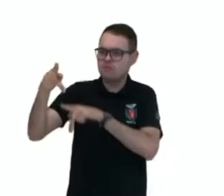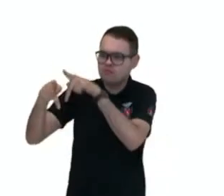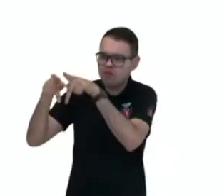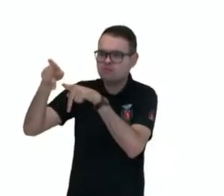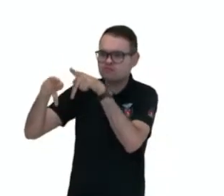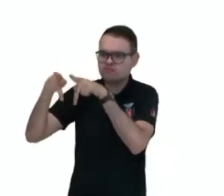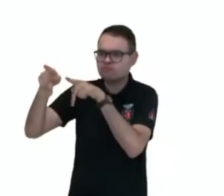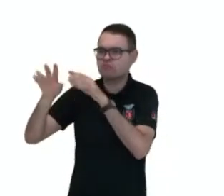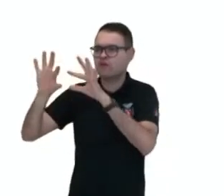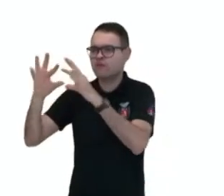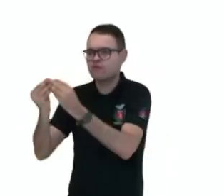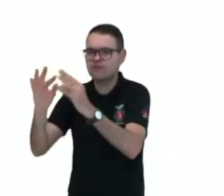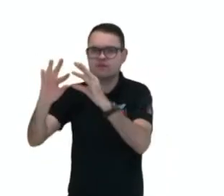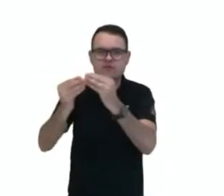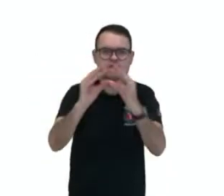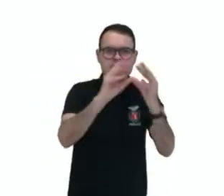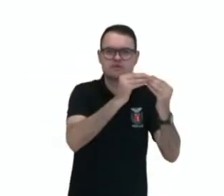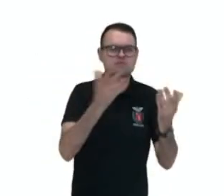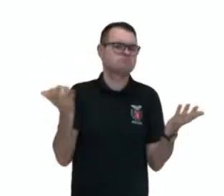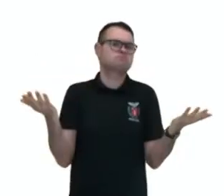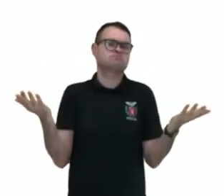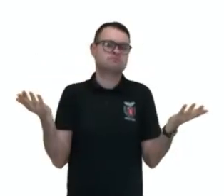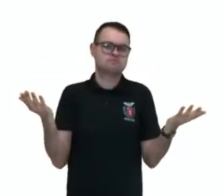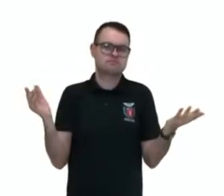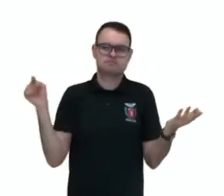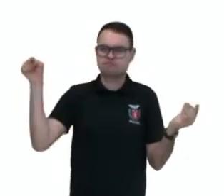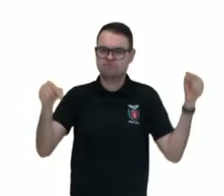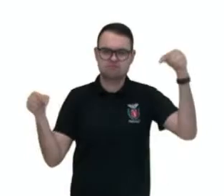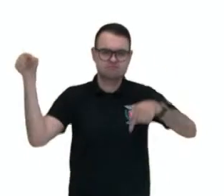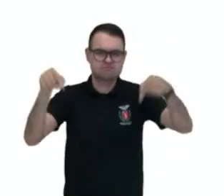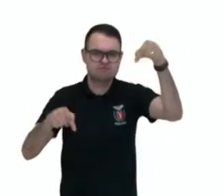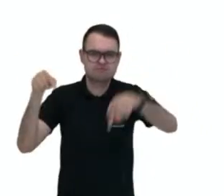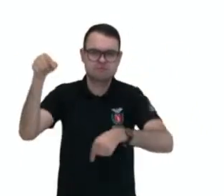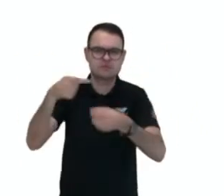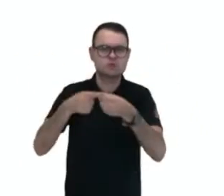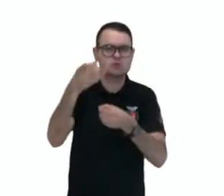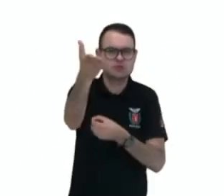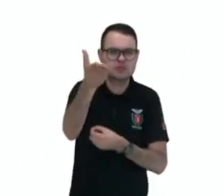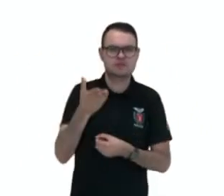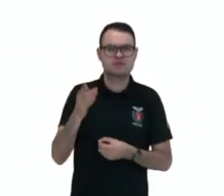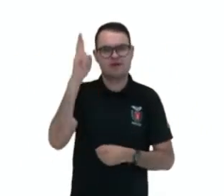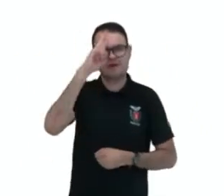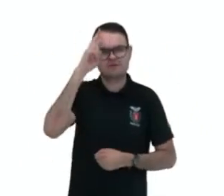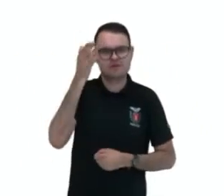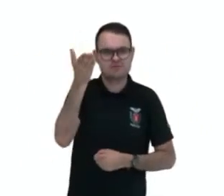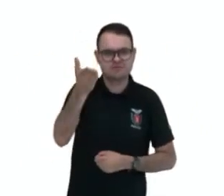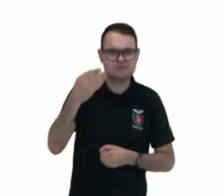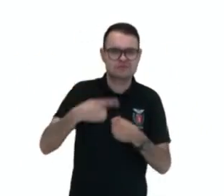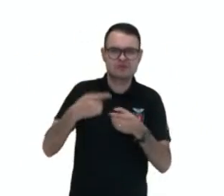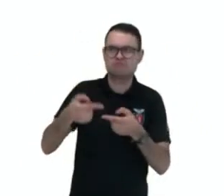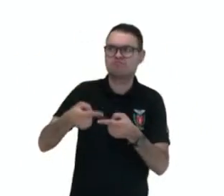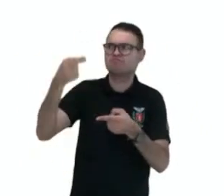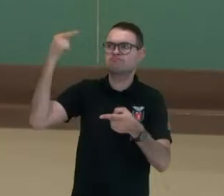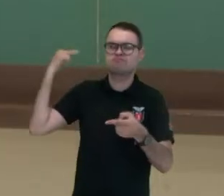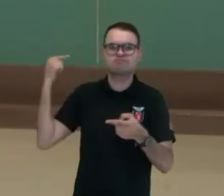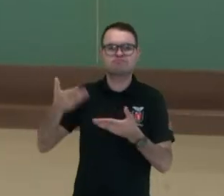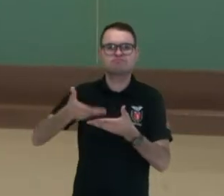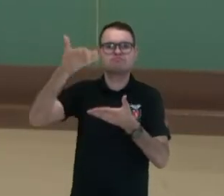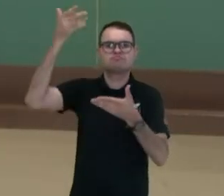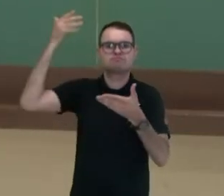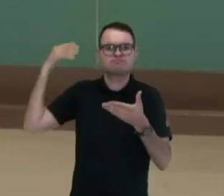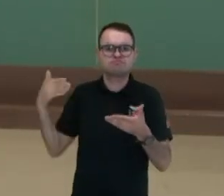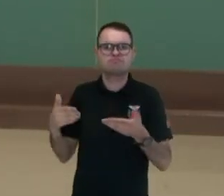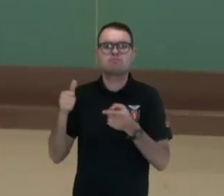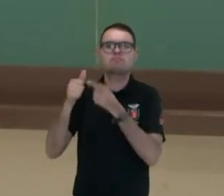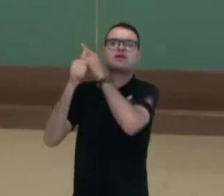ali que enfim, vieram para a sua cidade, a história da sua cidade, quem foram os primeiros